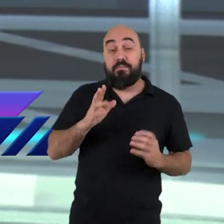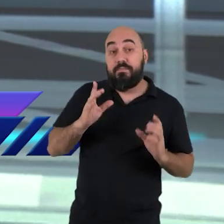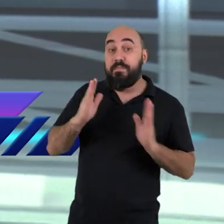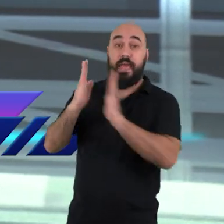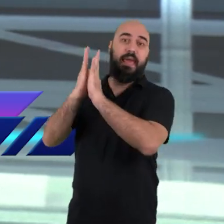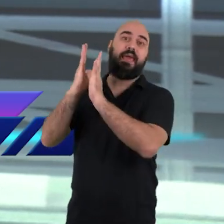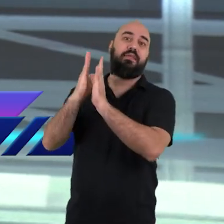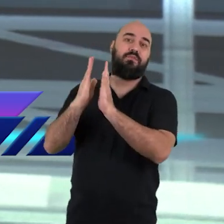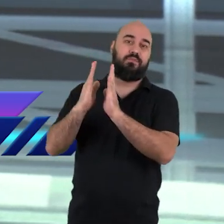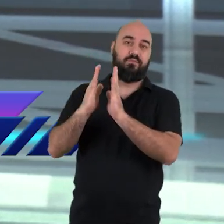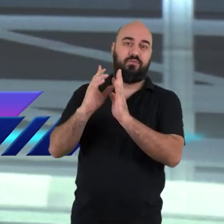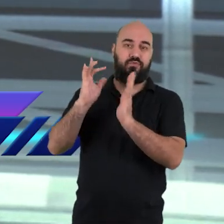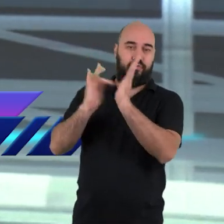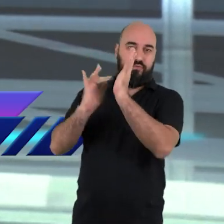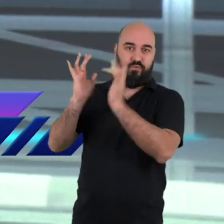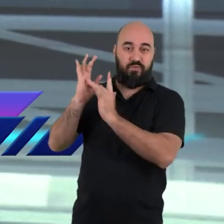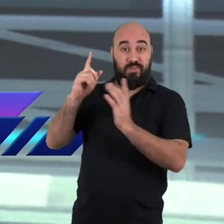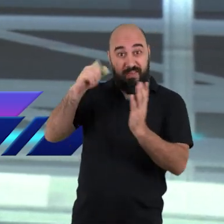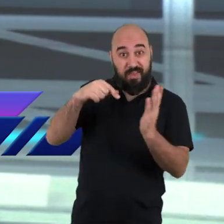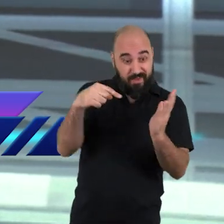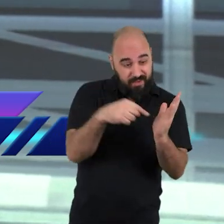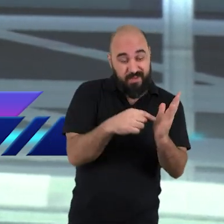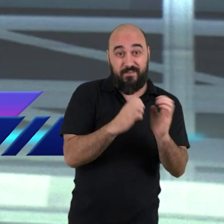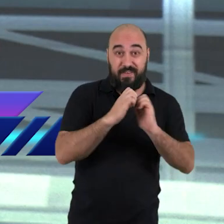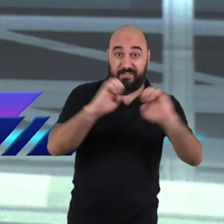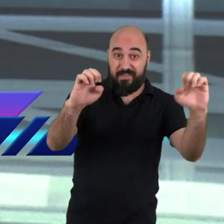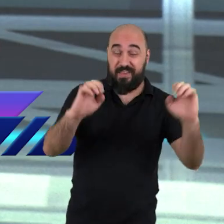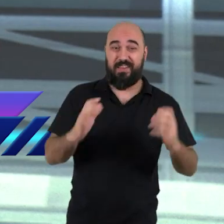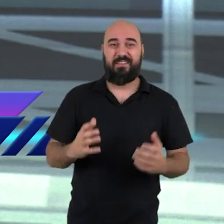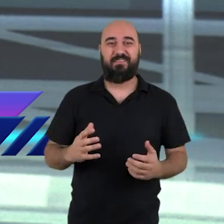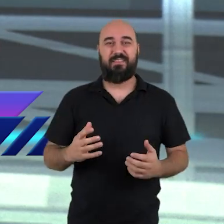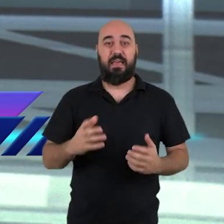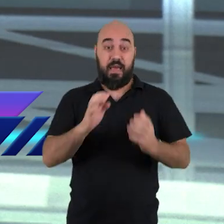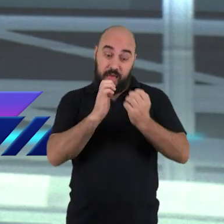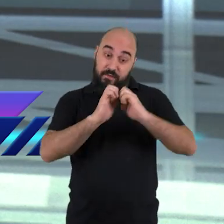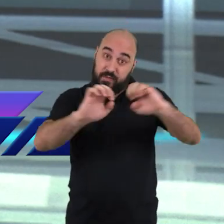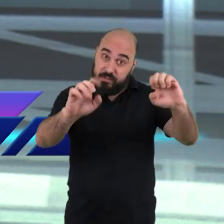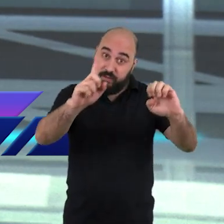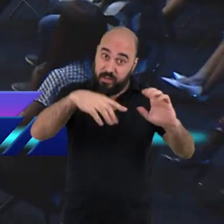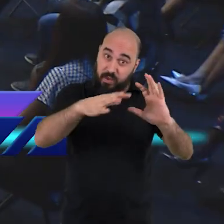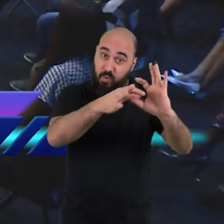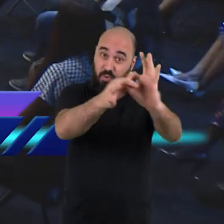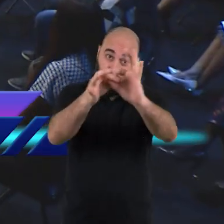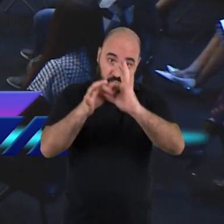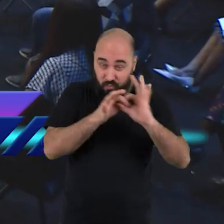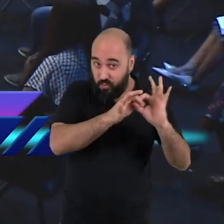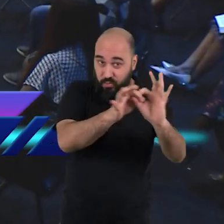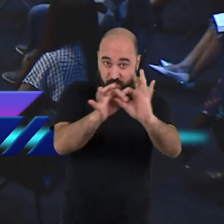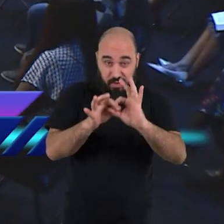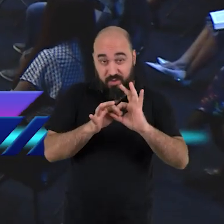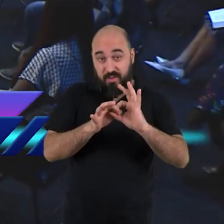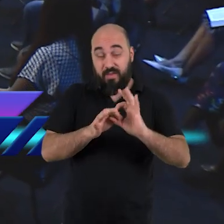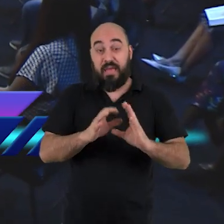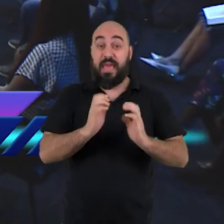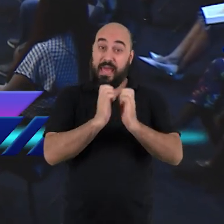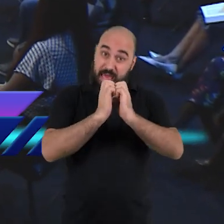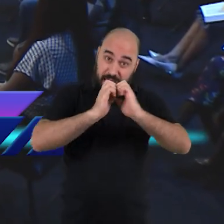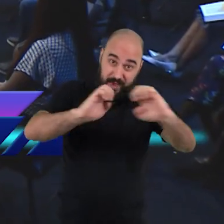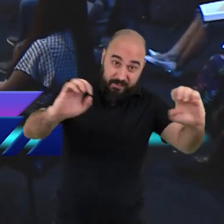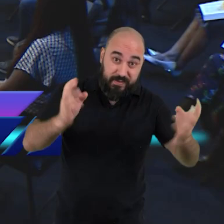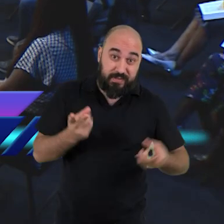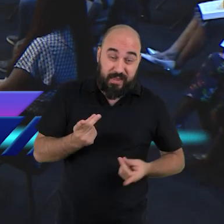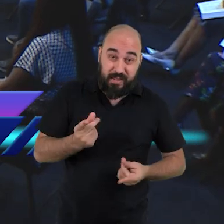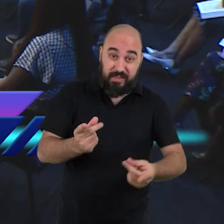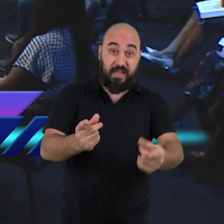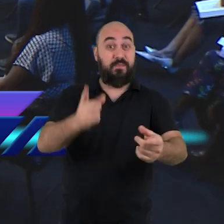Senhor. Este evangelho eterno, que é o evangelho que nos une. Este evangelho eterno, que é a